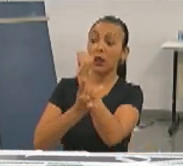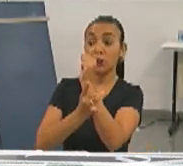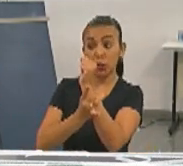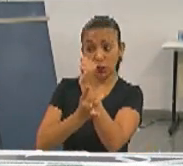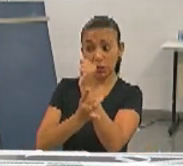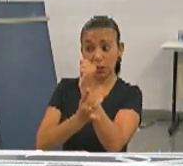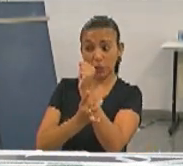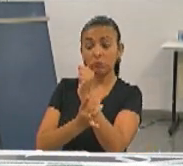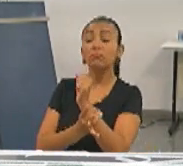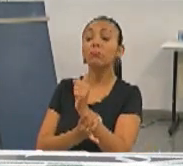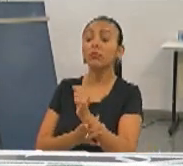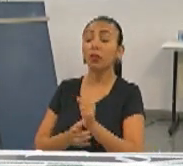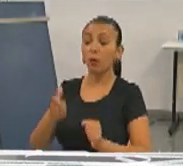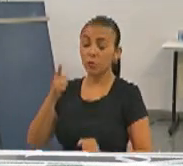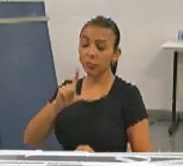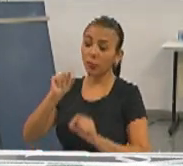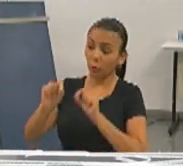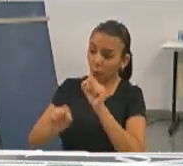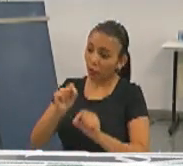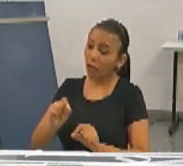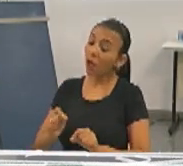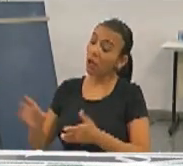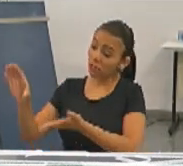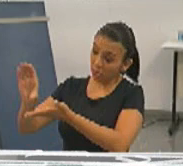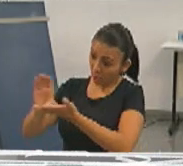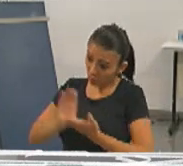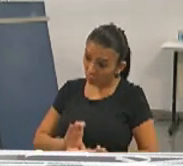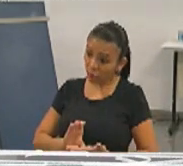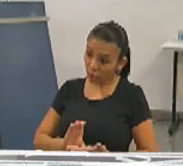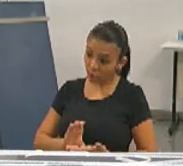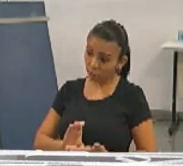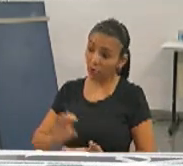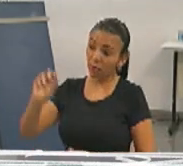dessa interlocução, esse recurso para pagamento da APH.